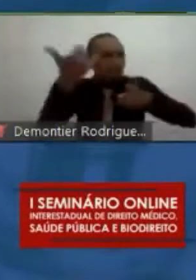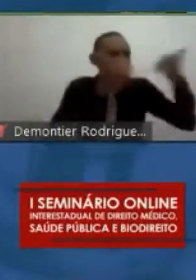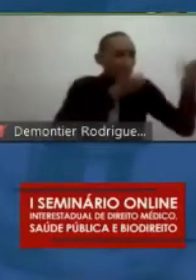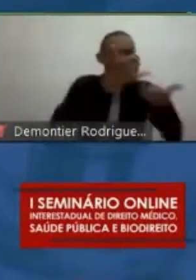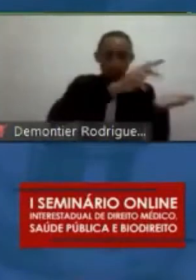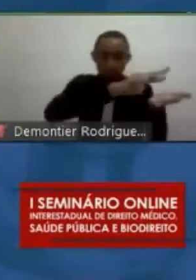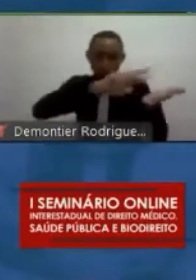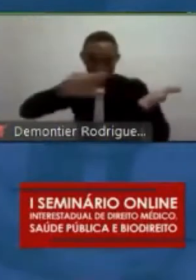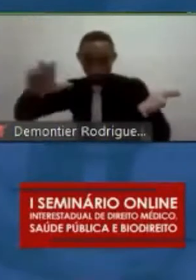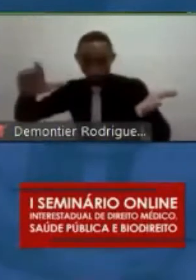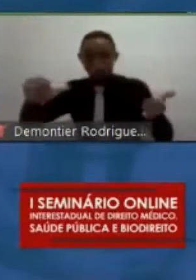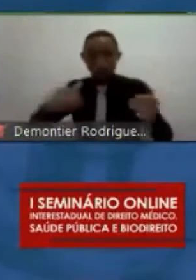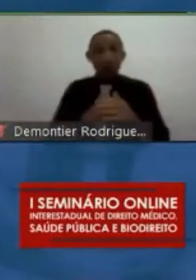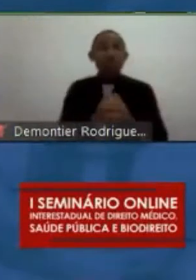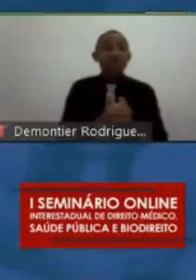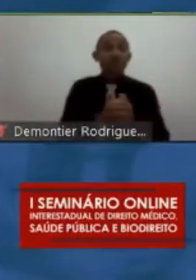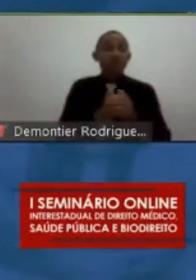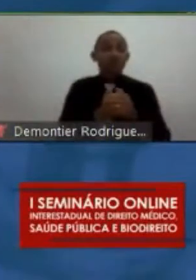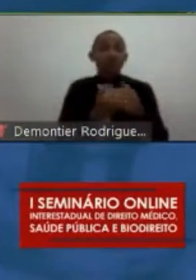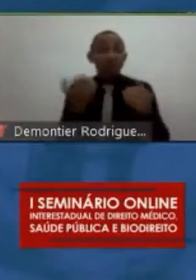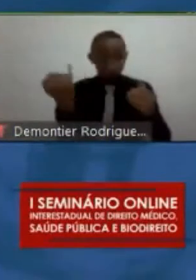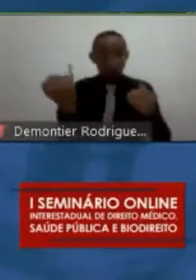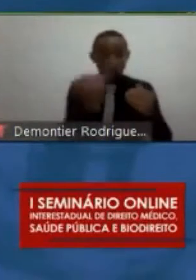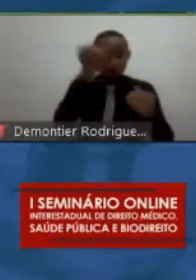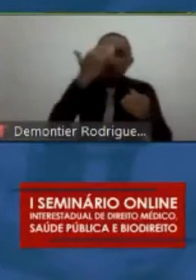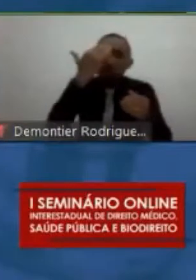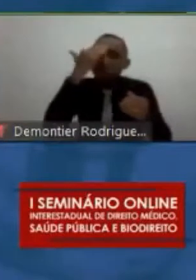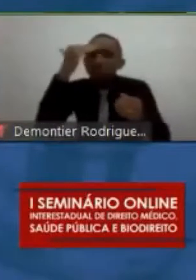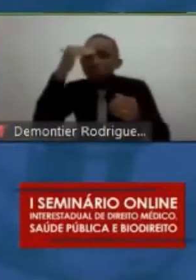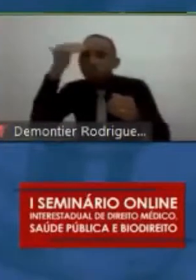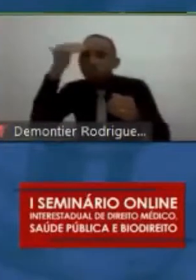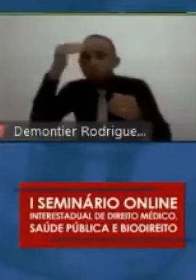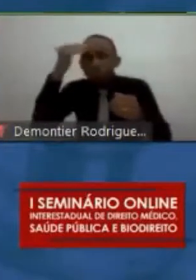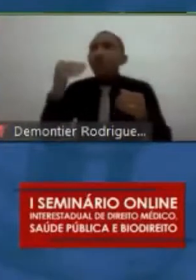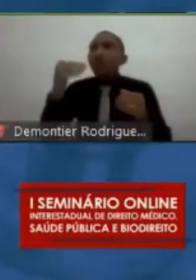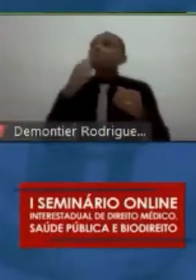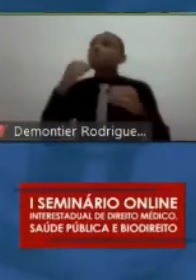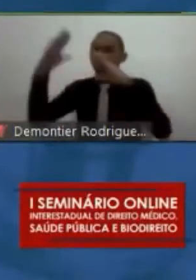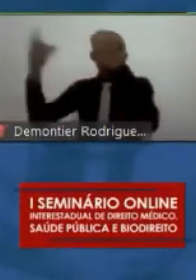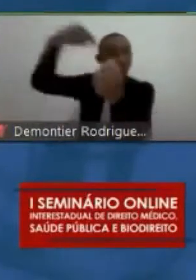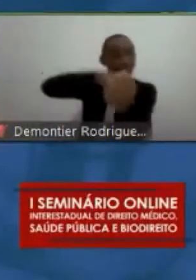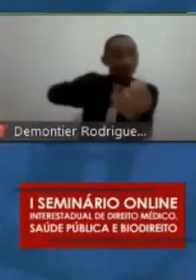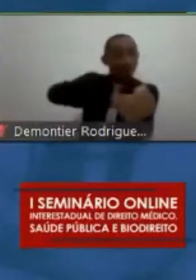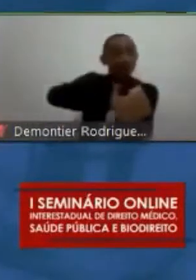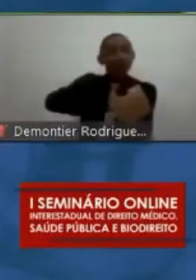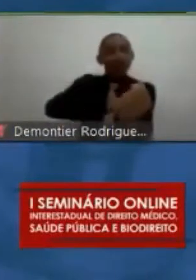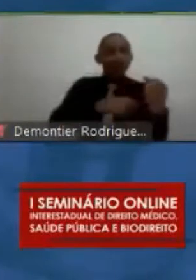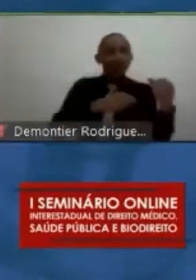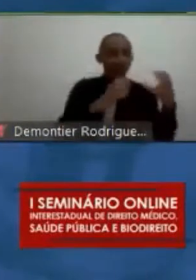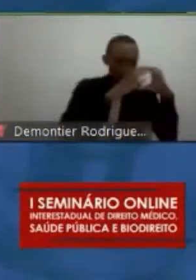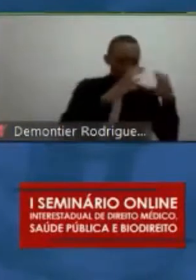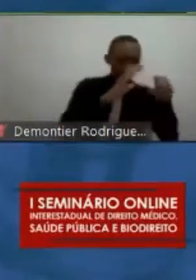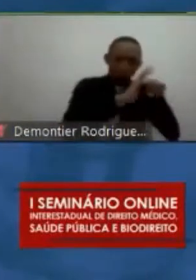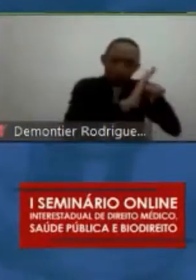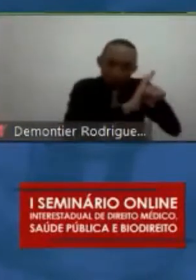às indicações, à adequação da indicação da transfusão de sangue. E o que esses pesquisadores de